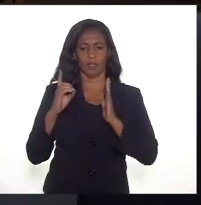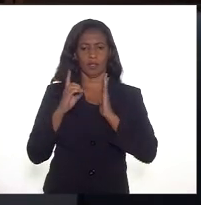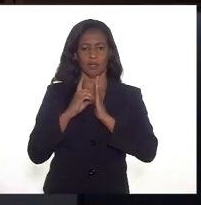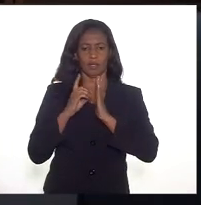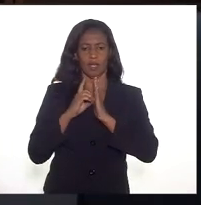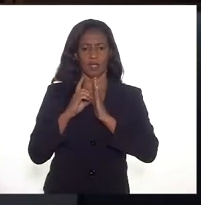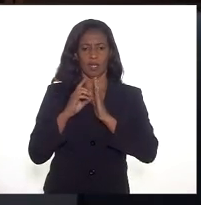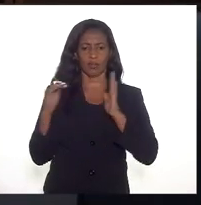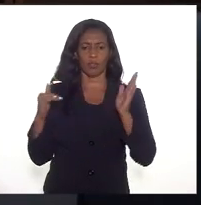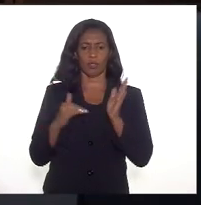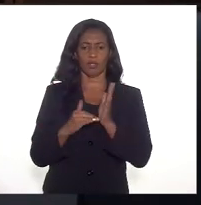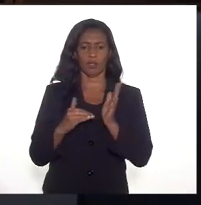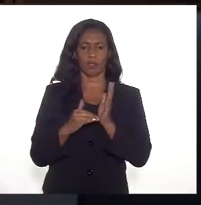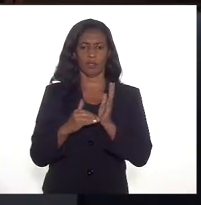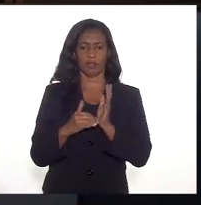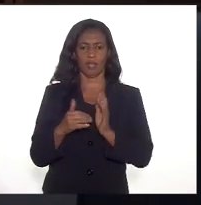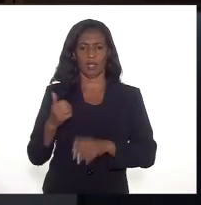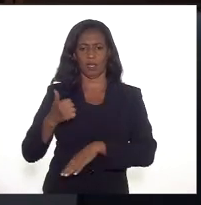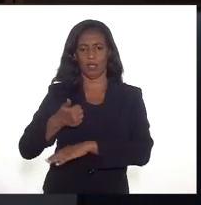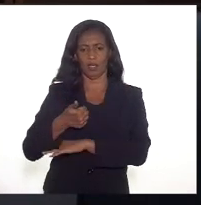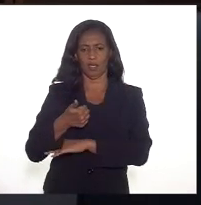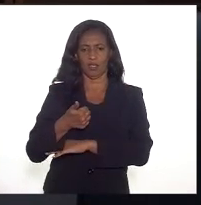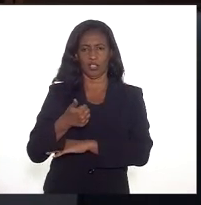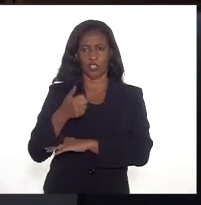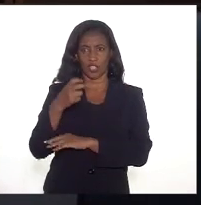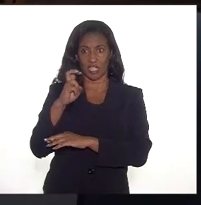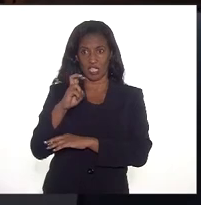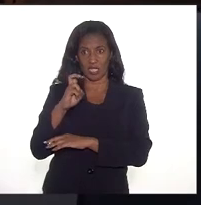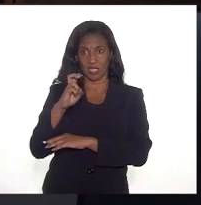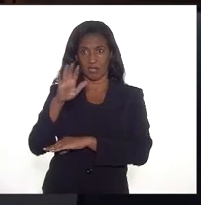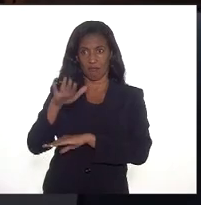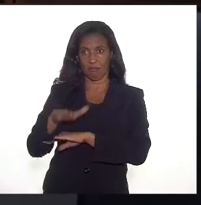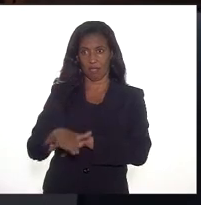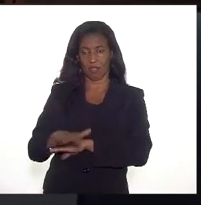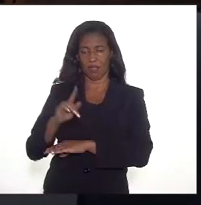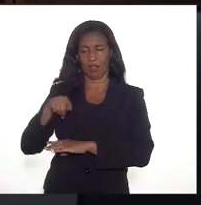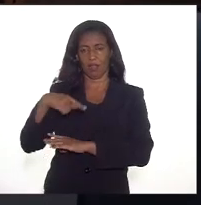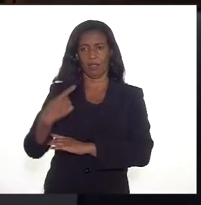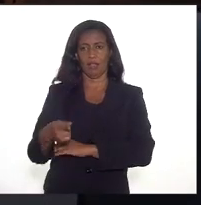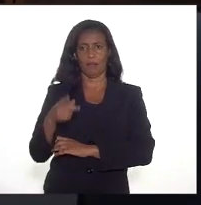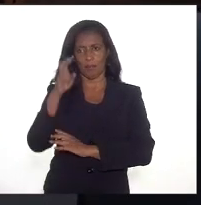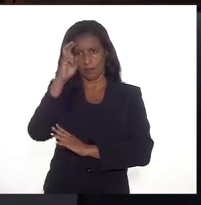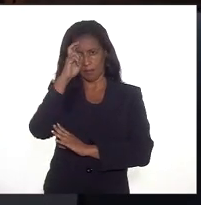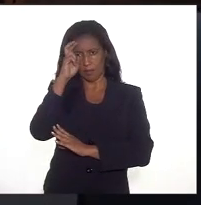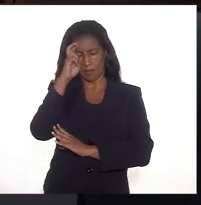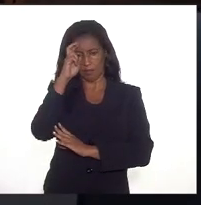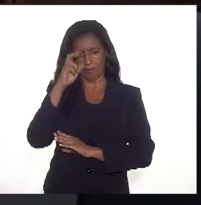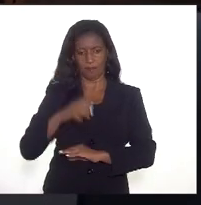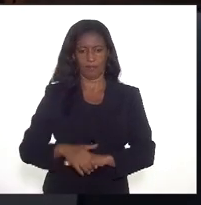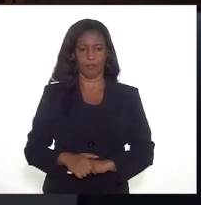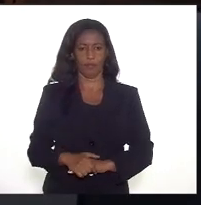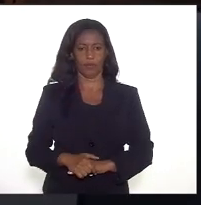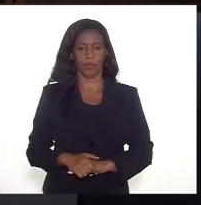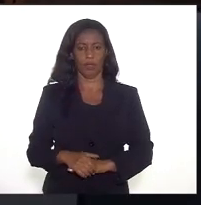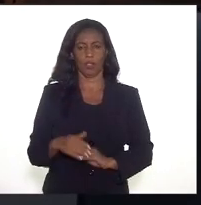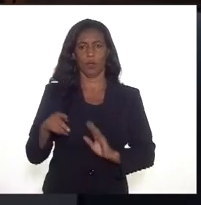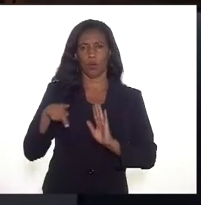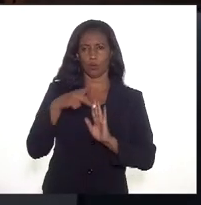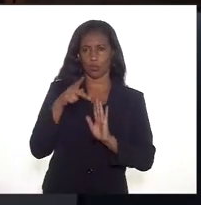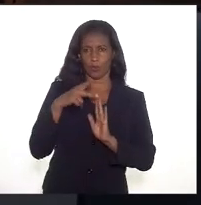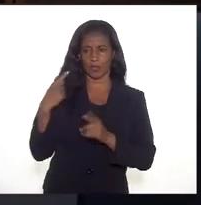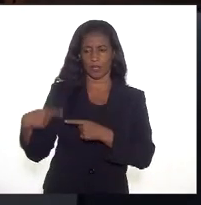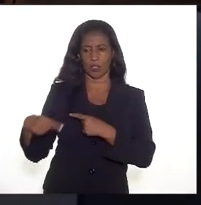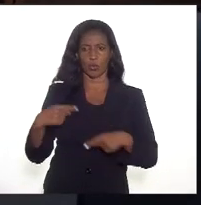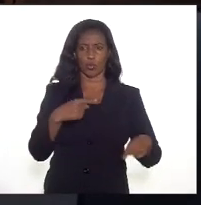ficará até às 15 horas da próxima quinta-feira recebendo emendas. Senhores, com os pareceres emitidos em